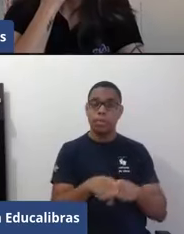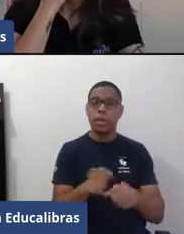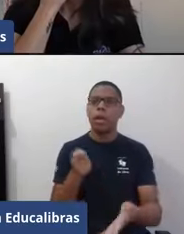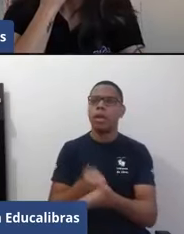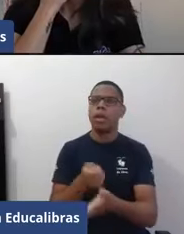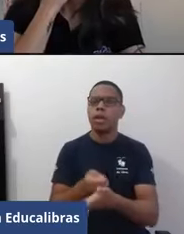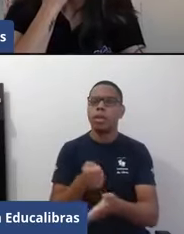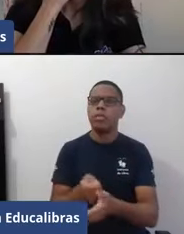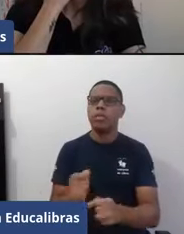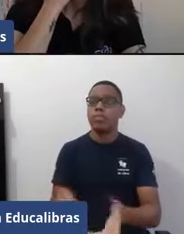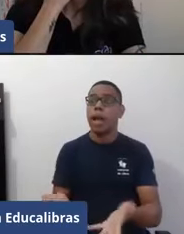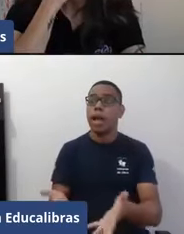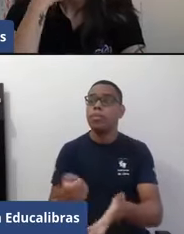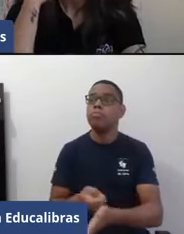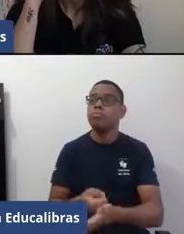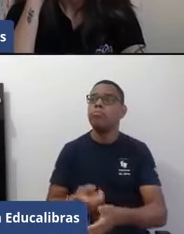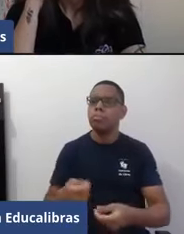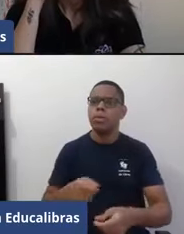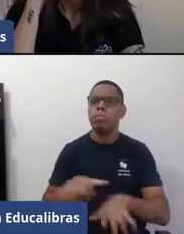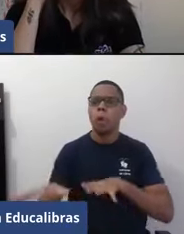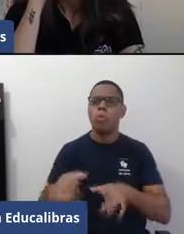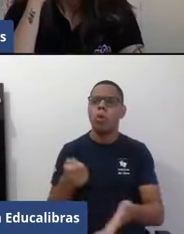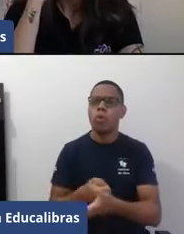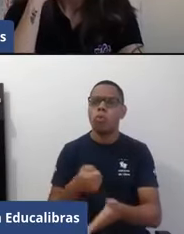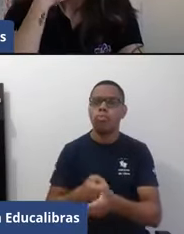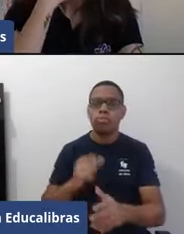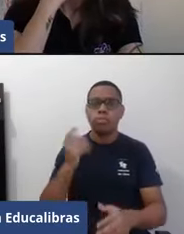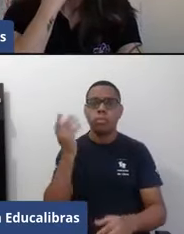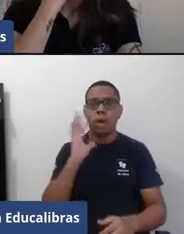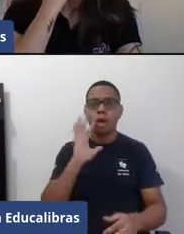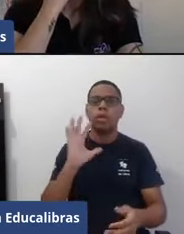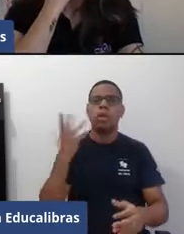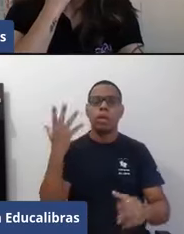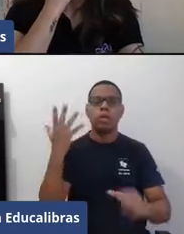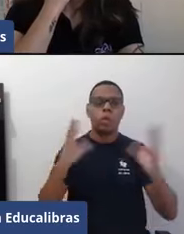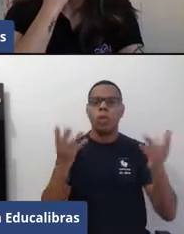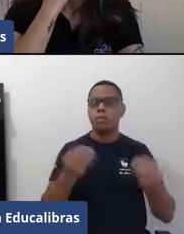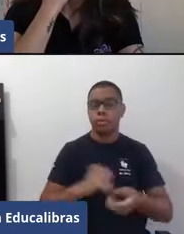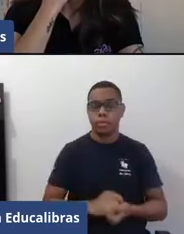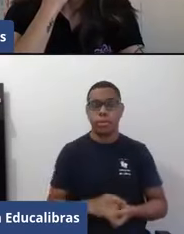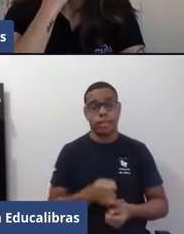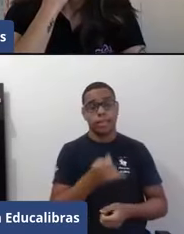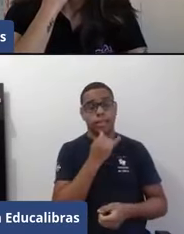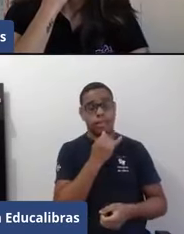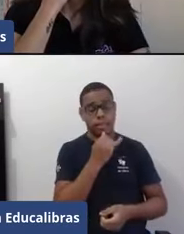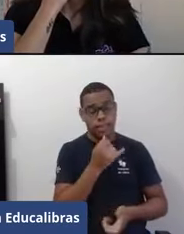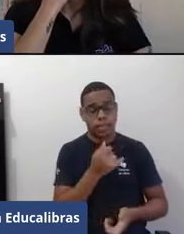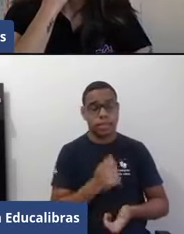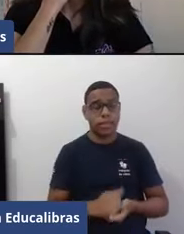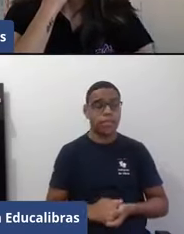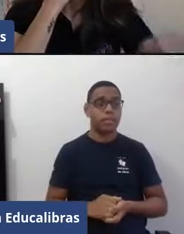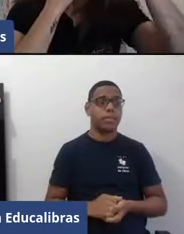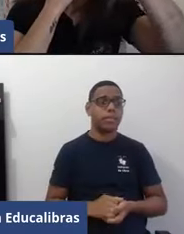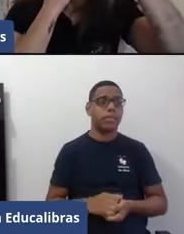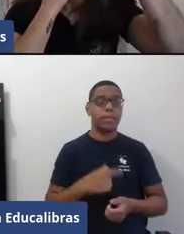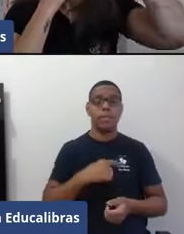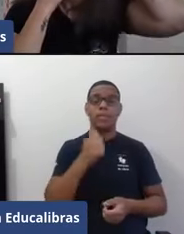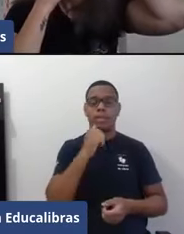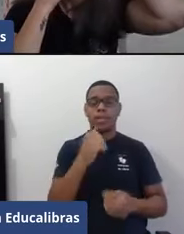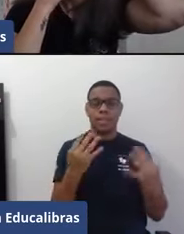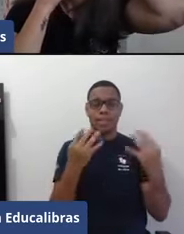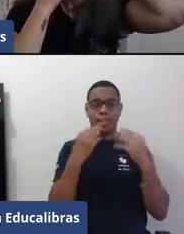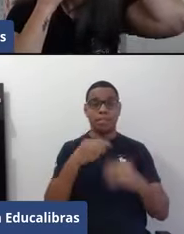que essas coisas realmente aconteçam. Então, por exemplo, eu ia falar para a Marli, que está nos assistindo.